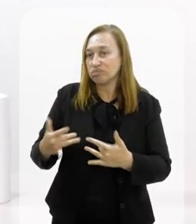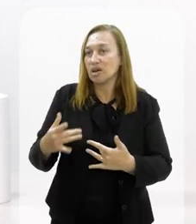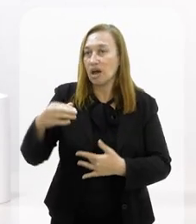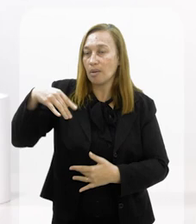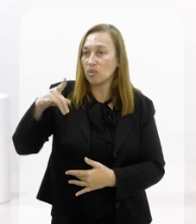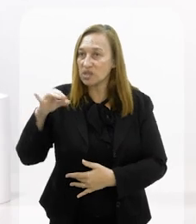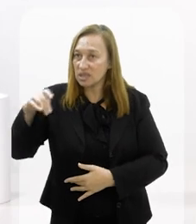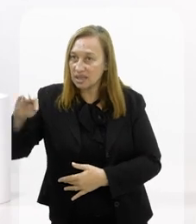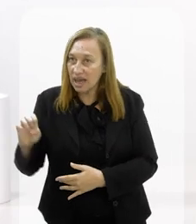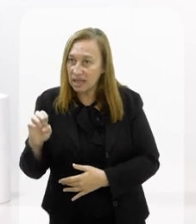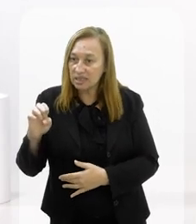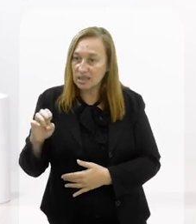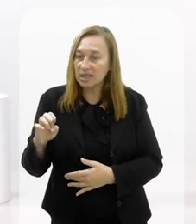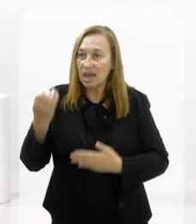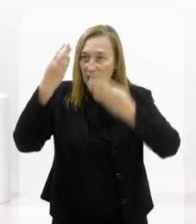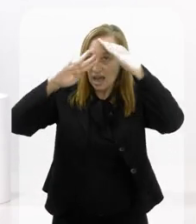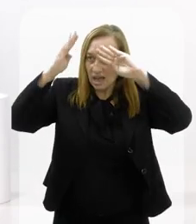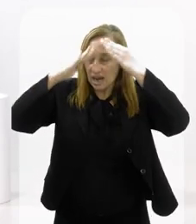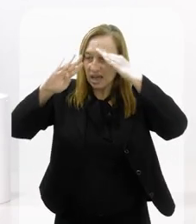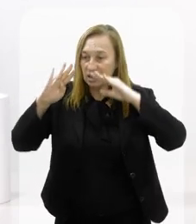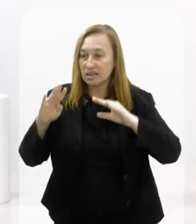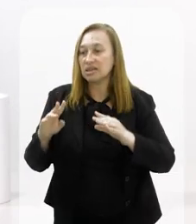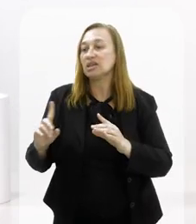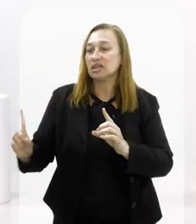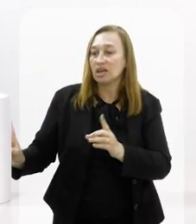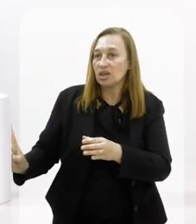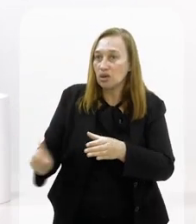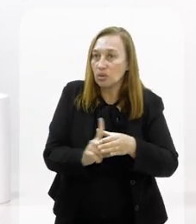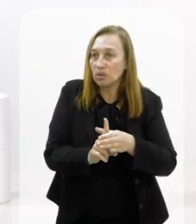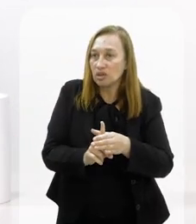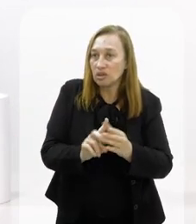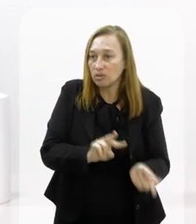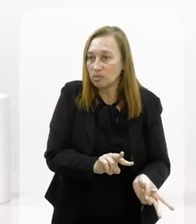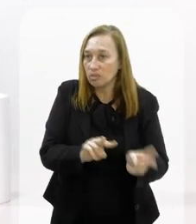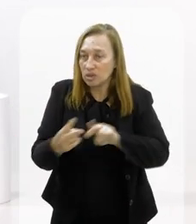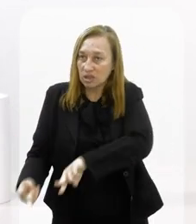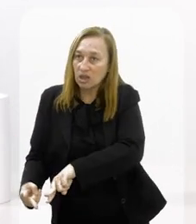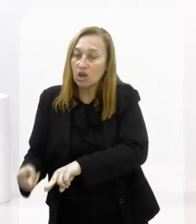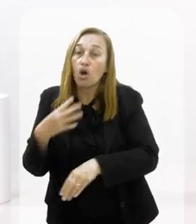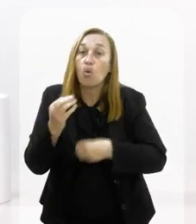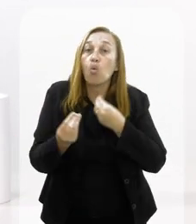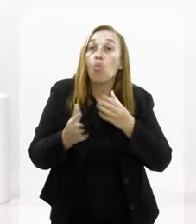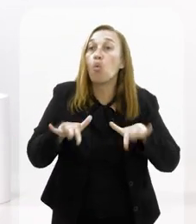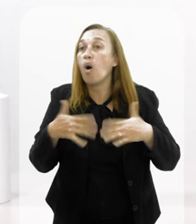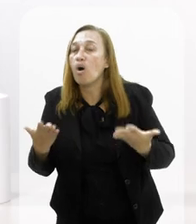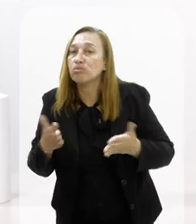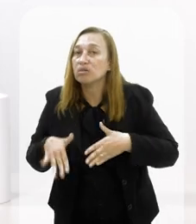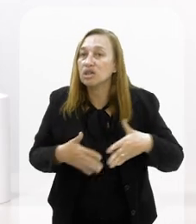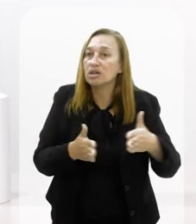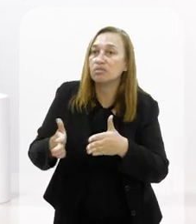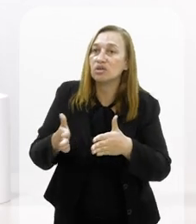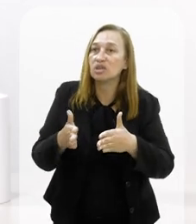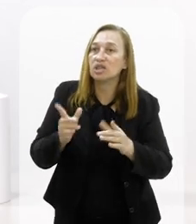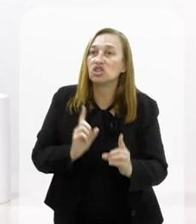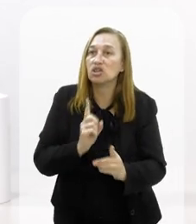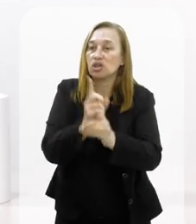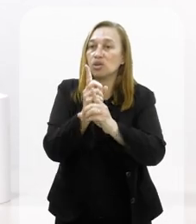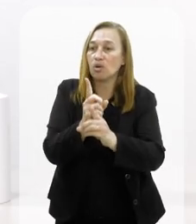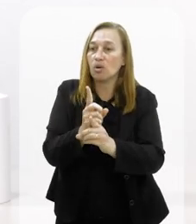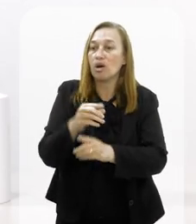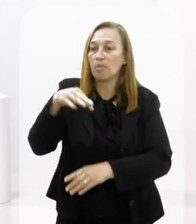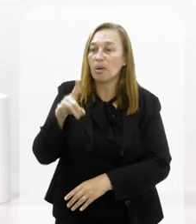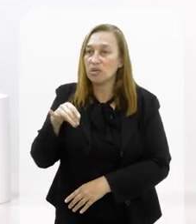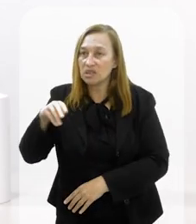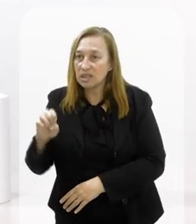Alegre eu fiz questão de participar desse processo de transição e dizia a ele Quais foram os caminhos que a gente criou para que a mocidade